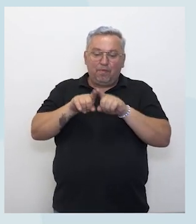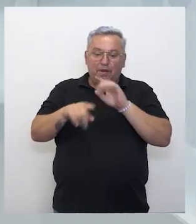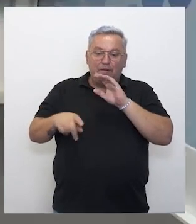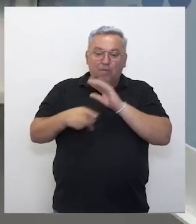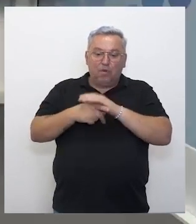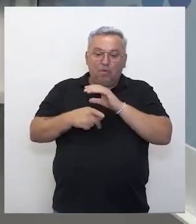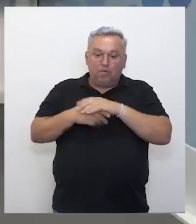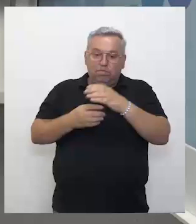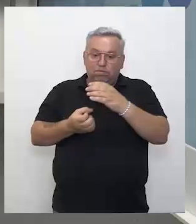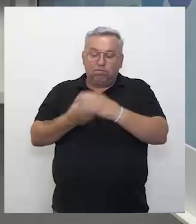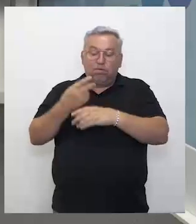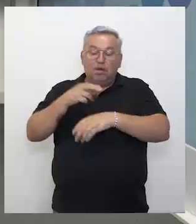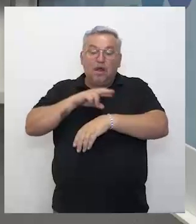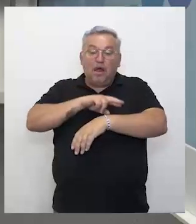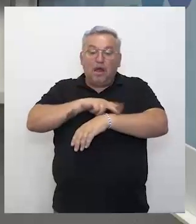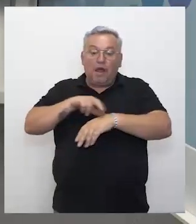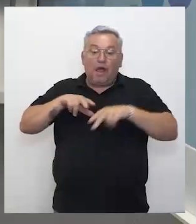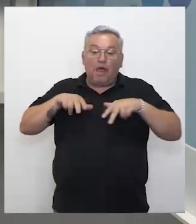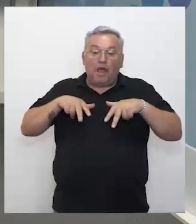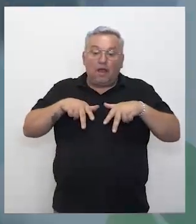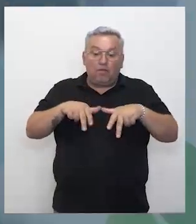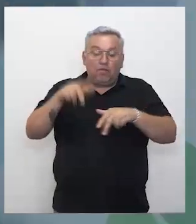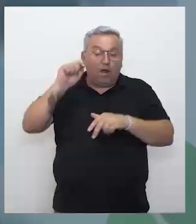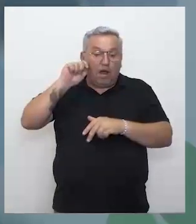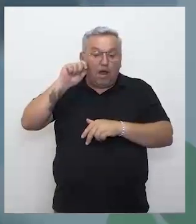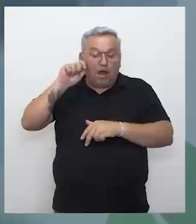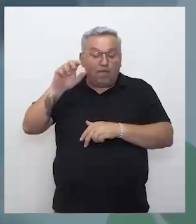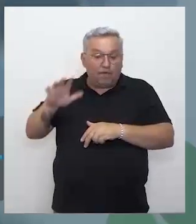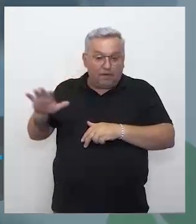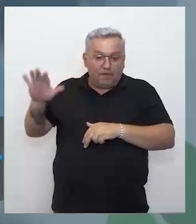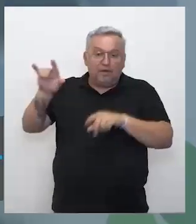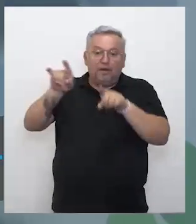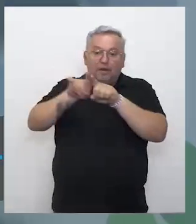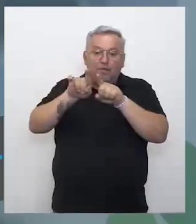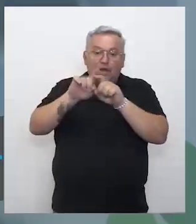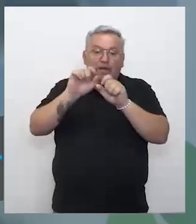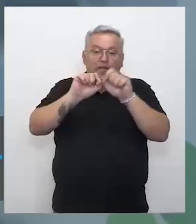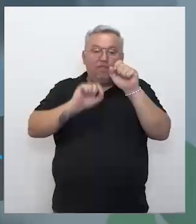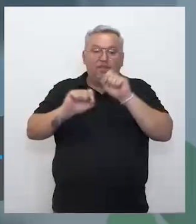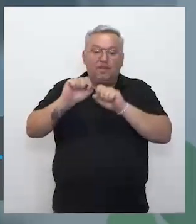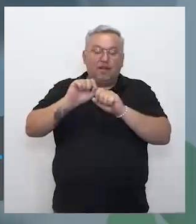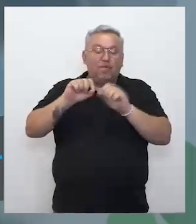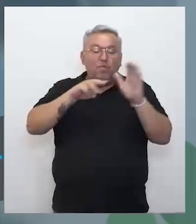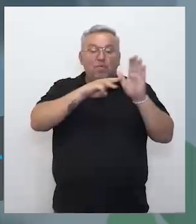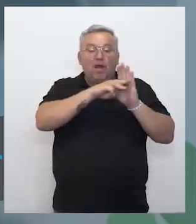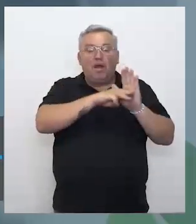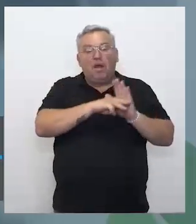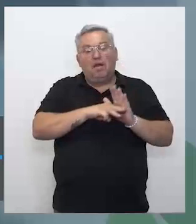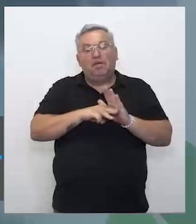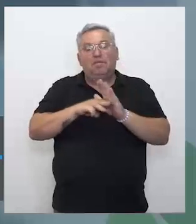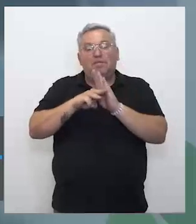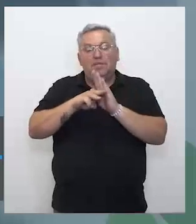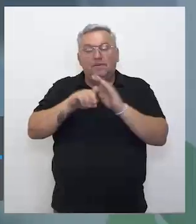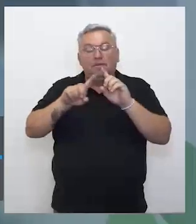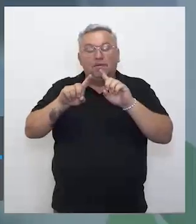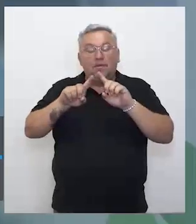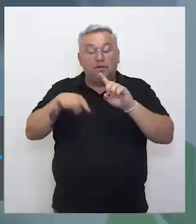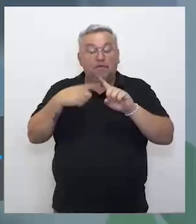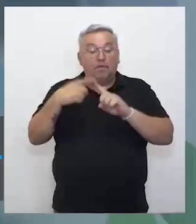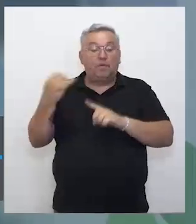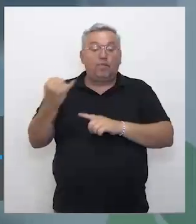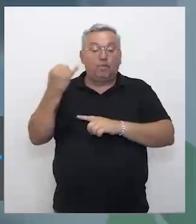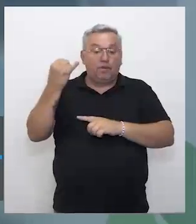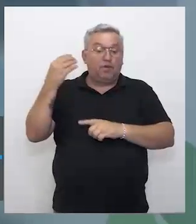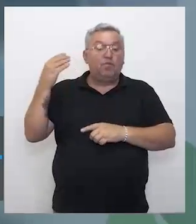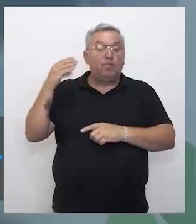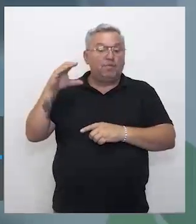africanas, nós temos aí muitas experiências com civilizações que desenvolveram métodos, né, que foram fundamentais para a ciência,